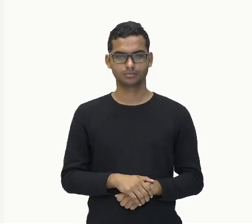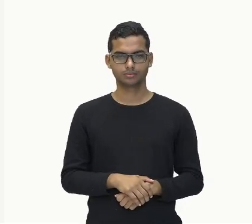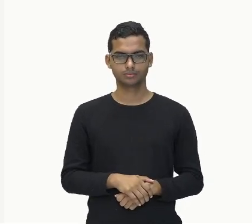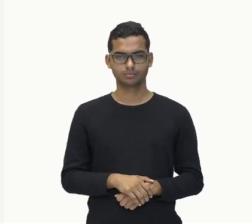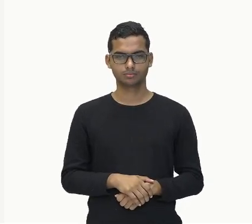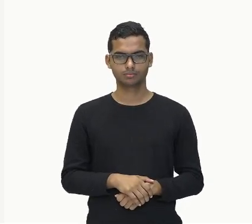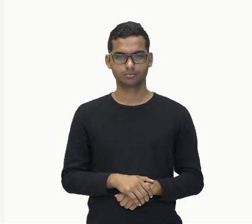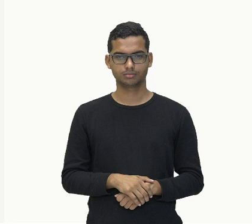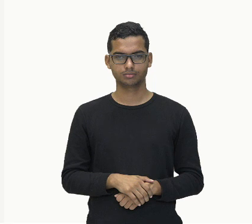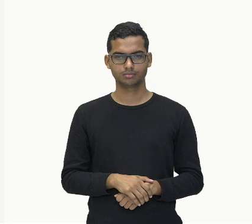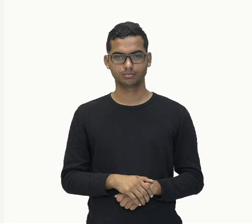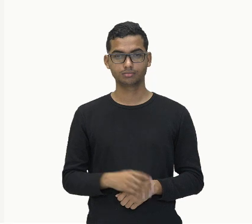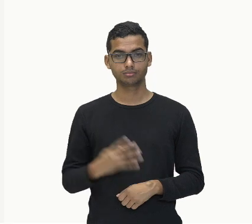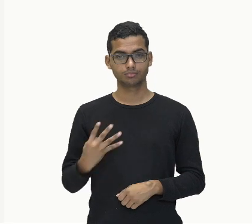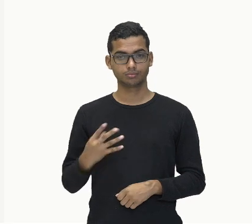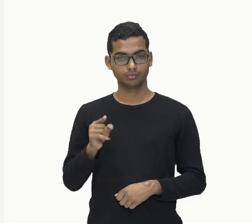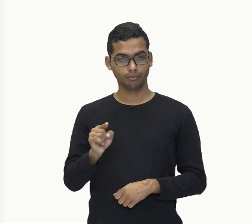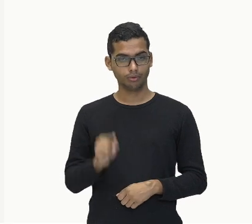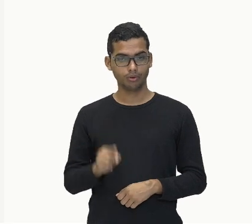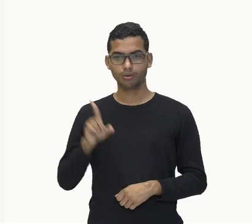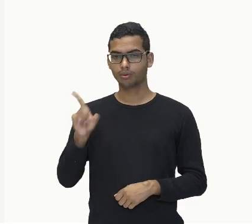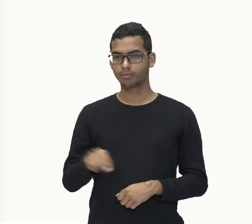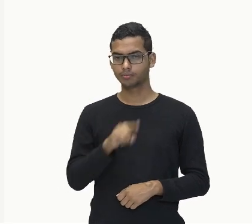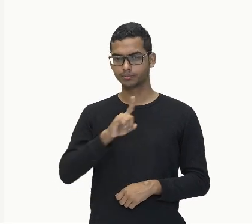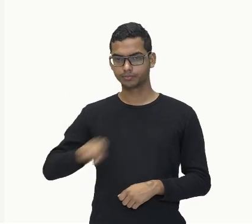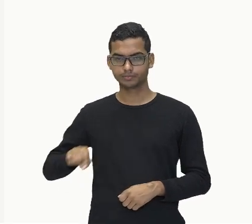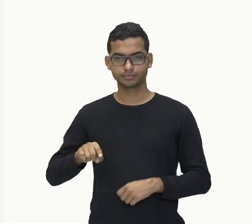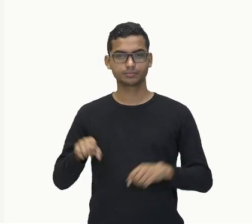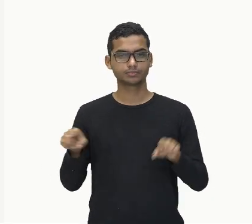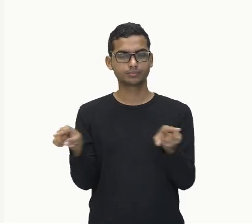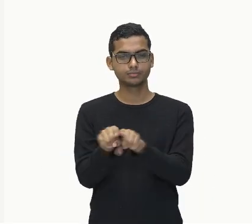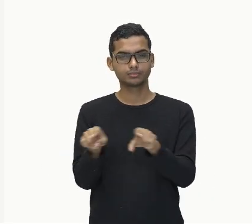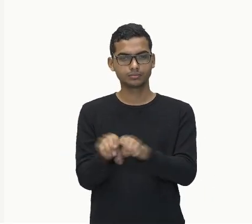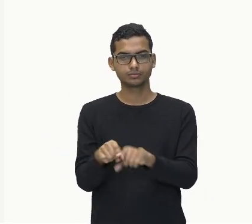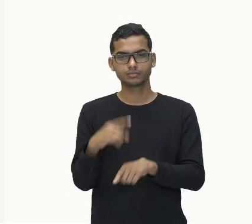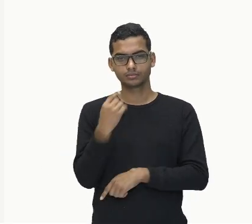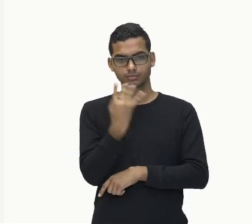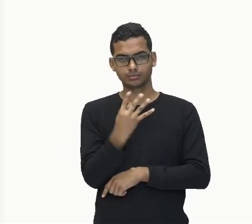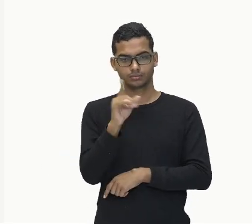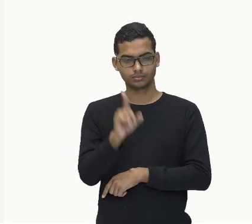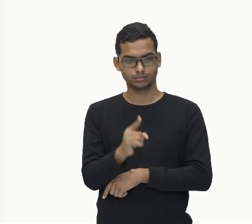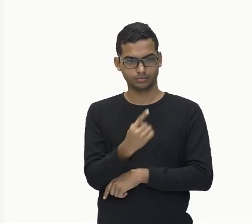Cancelamos aqui o 4 fatorial com o 4 fatorial.